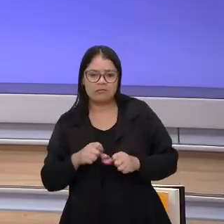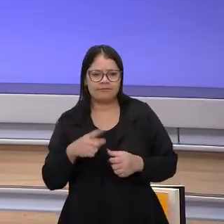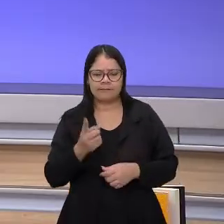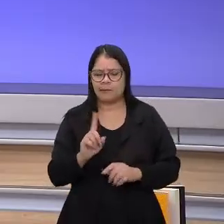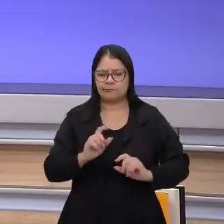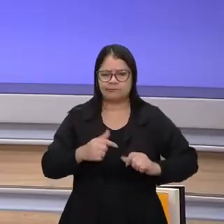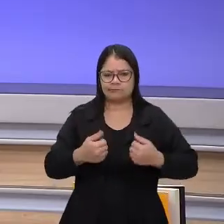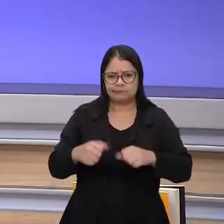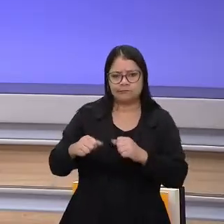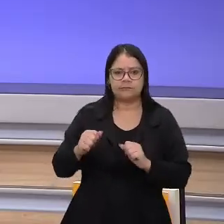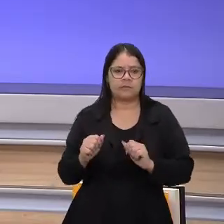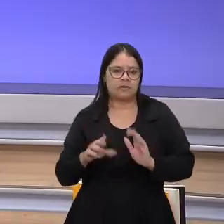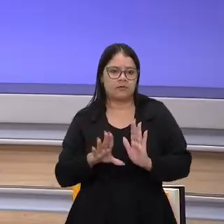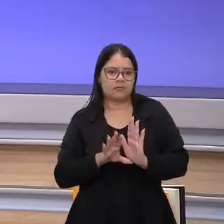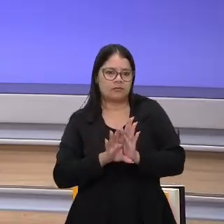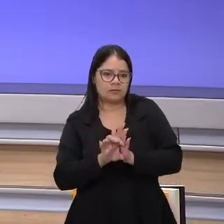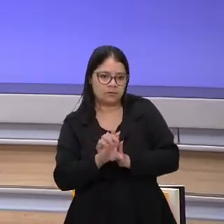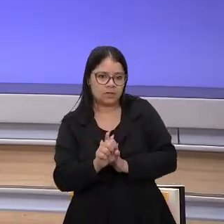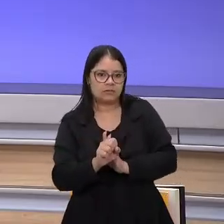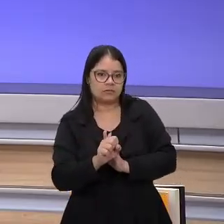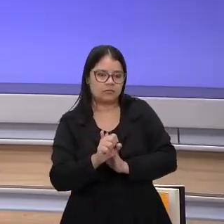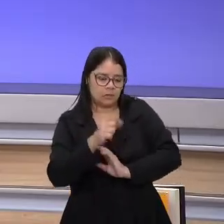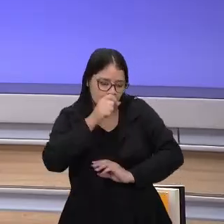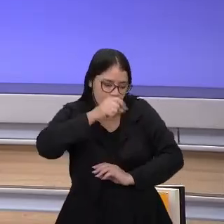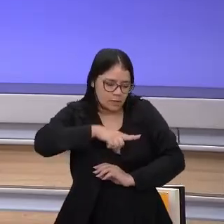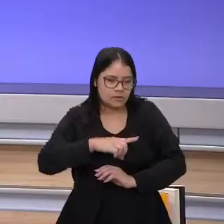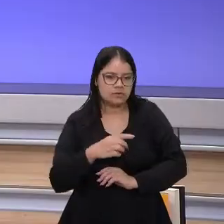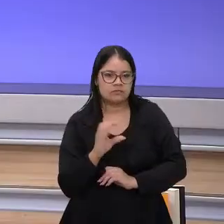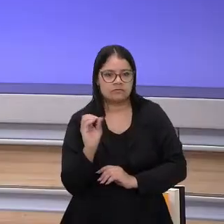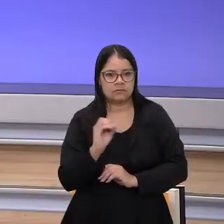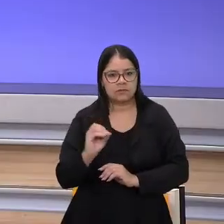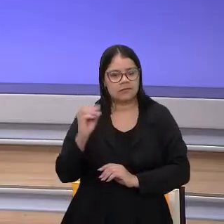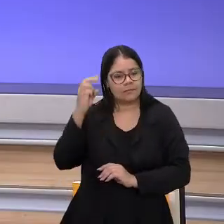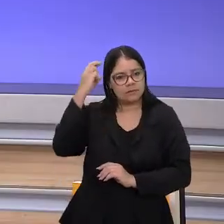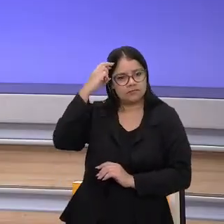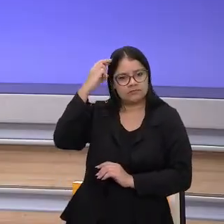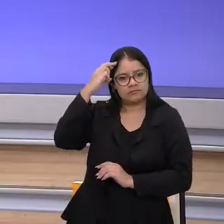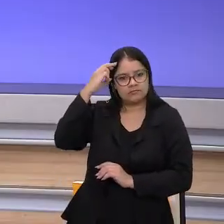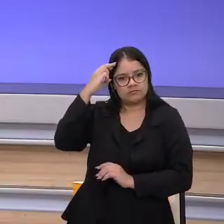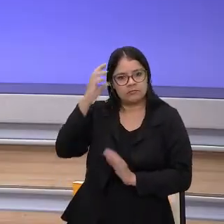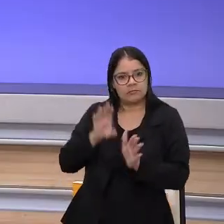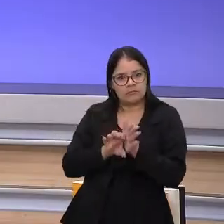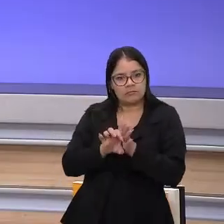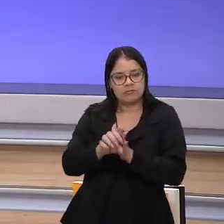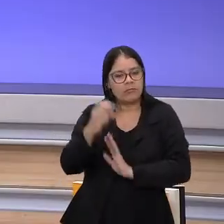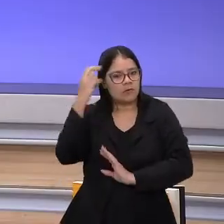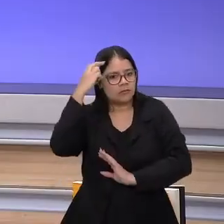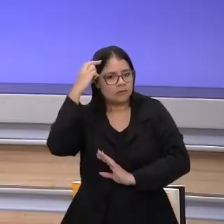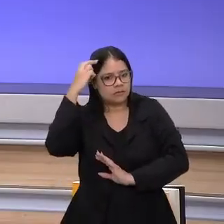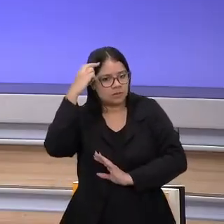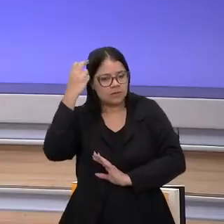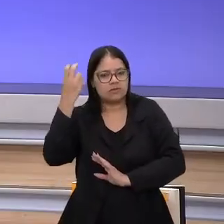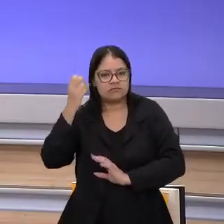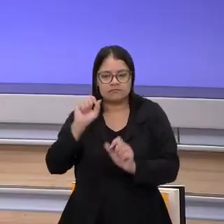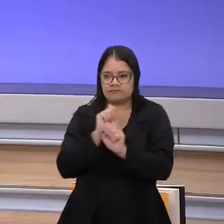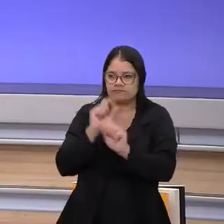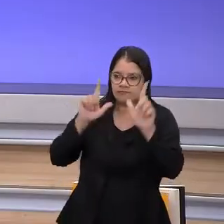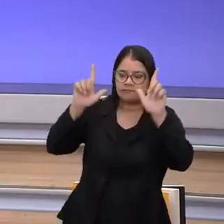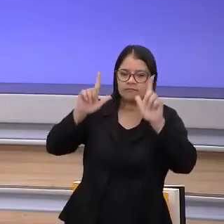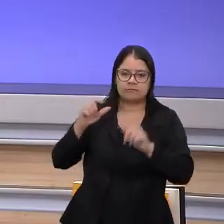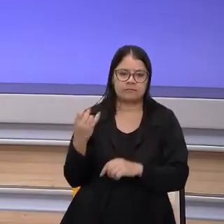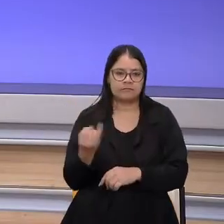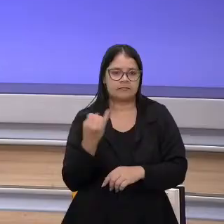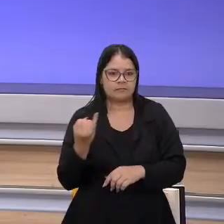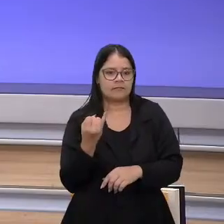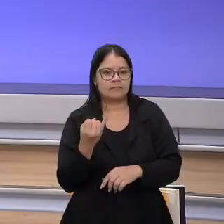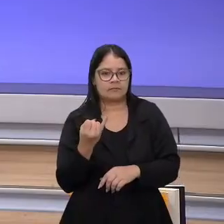necessariamente seja o conceito lixo zero, mas um conceito consciente, de conscientização, de despertar a importância